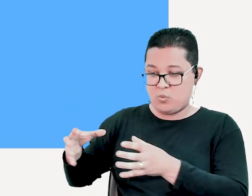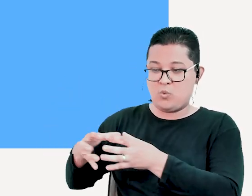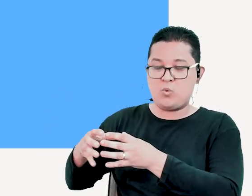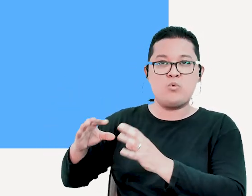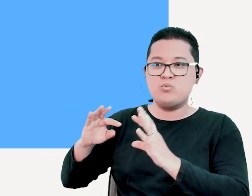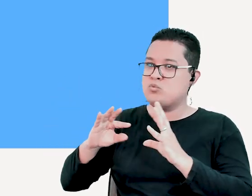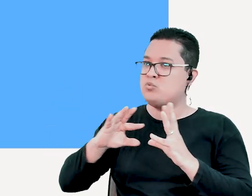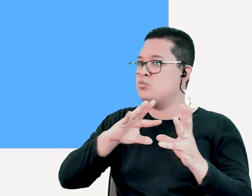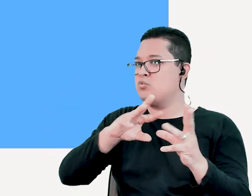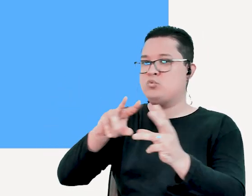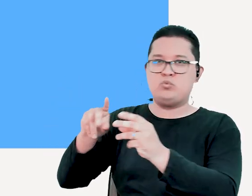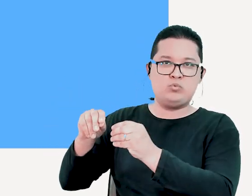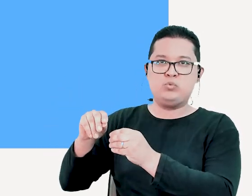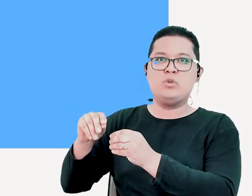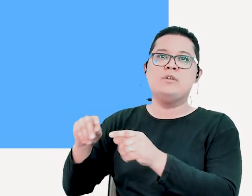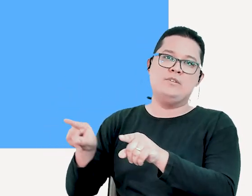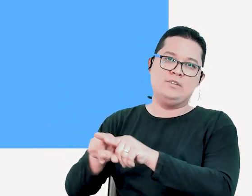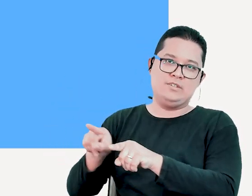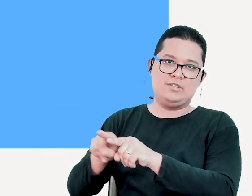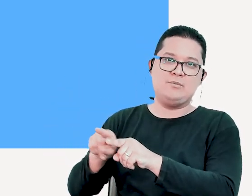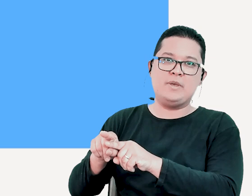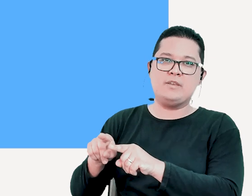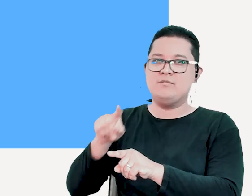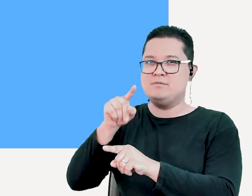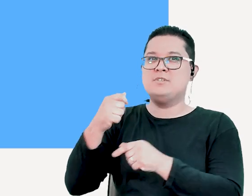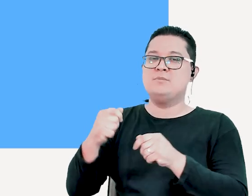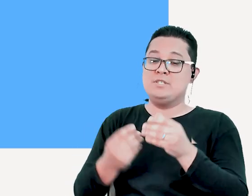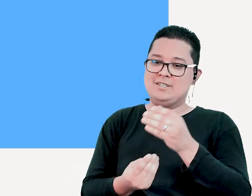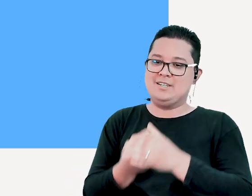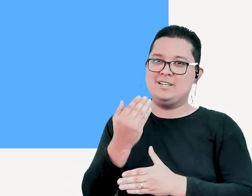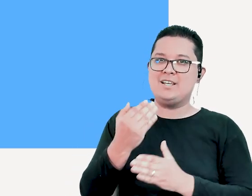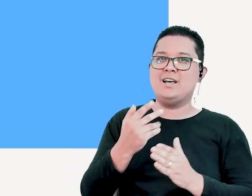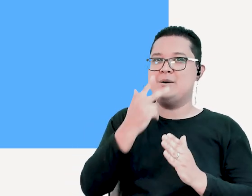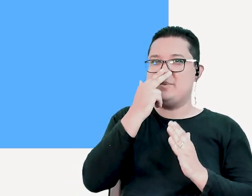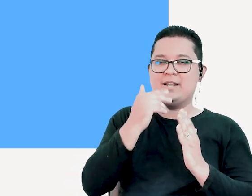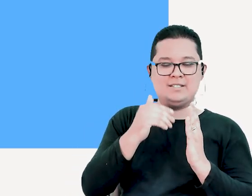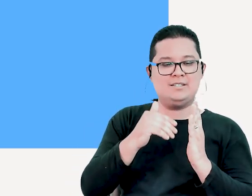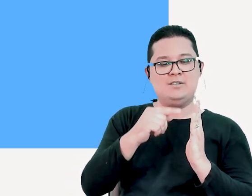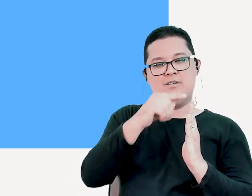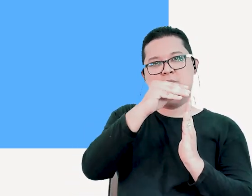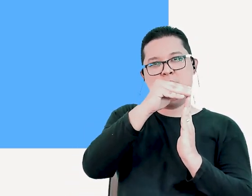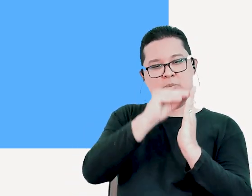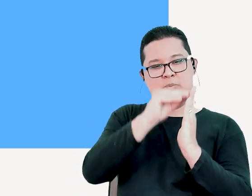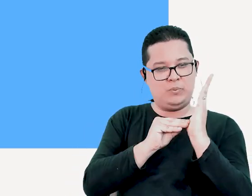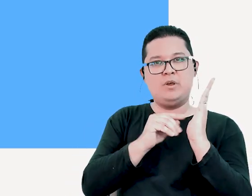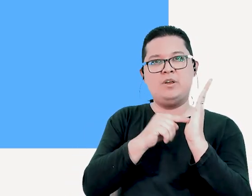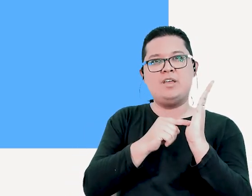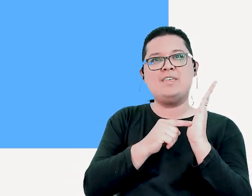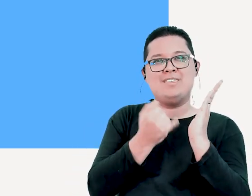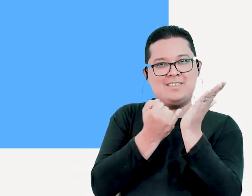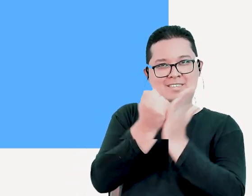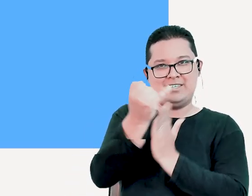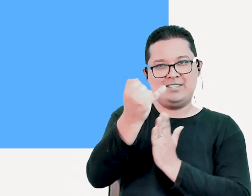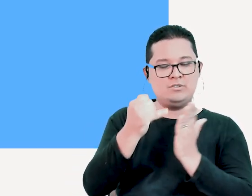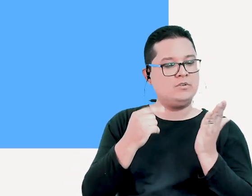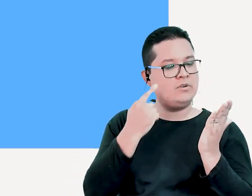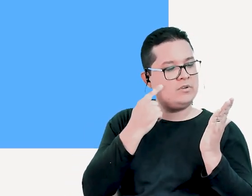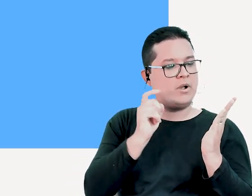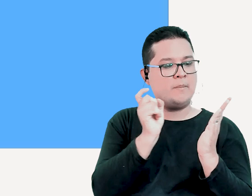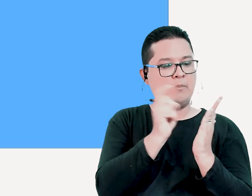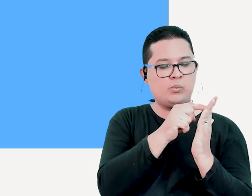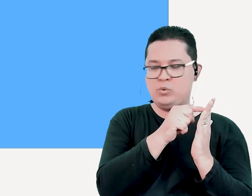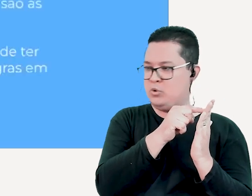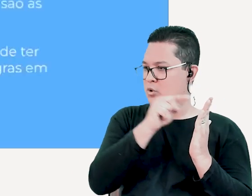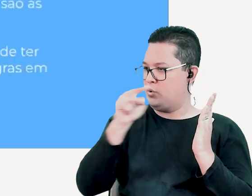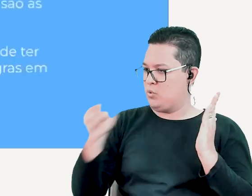e catalogar para a gente ter essa visão do que a gente quer continuar, do que a gente quer revisar ou do que a gente quer excluir,